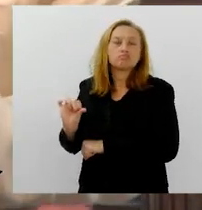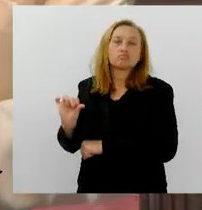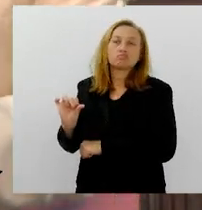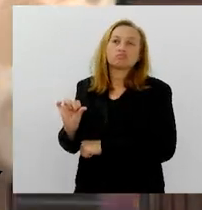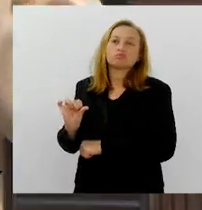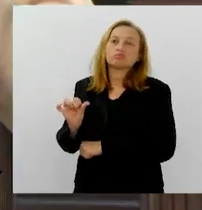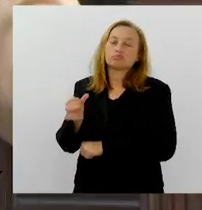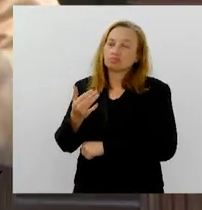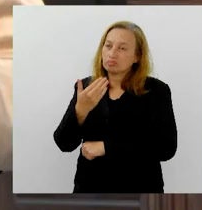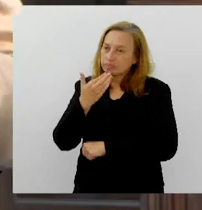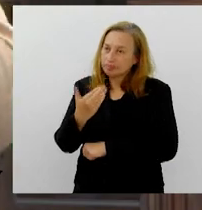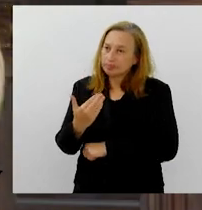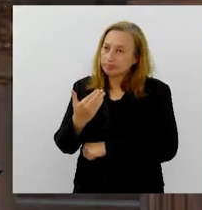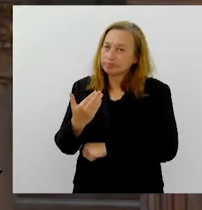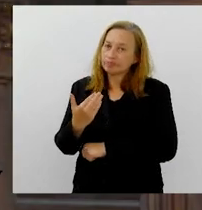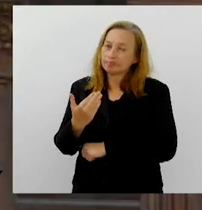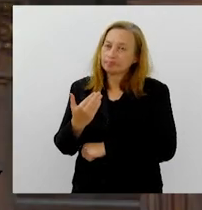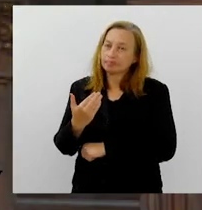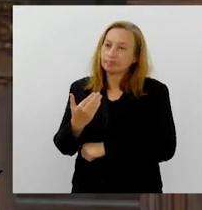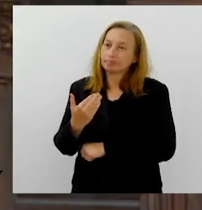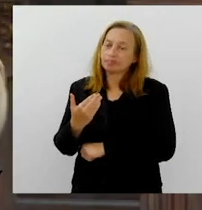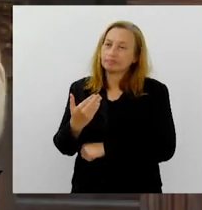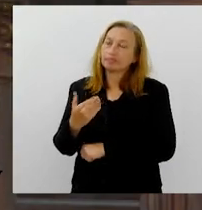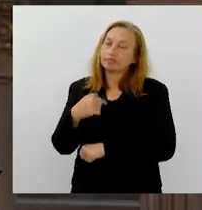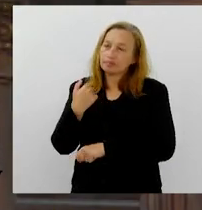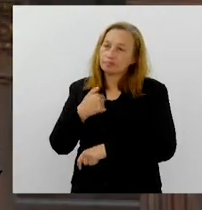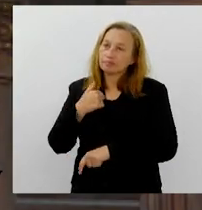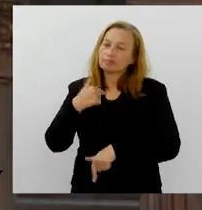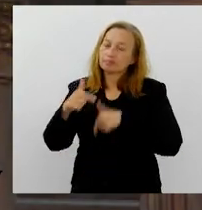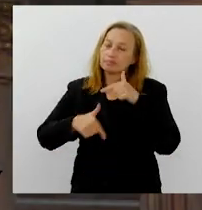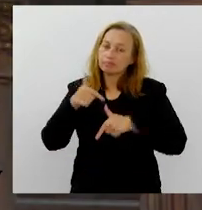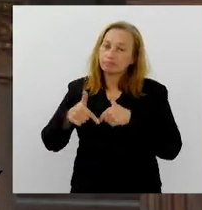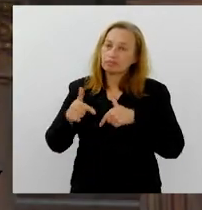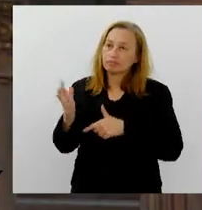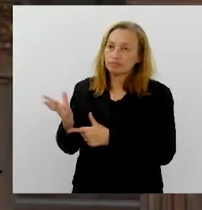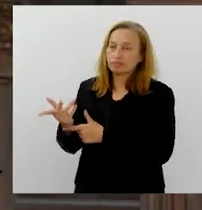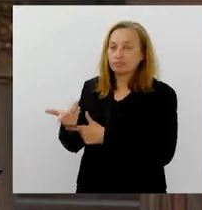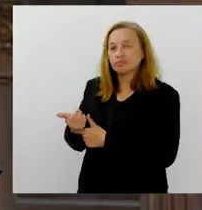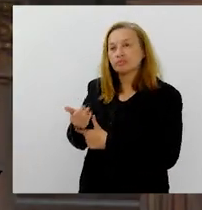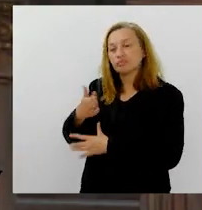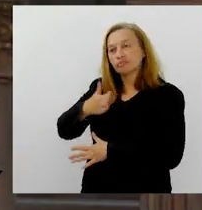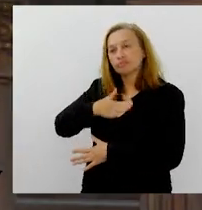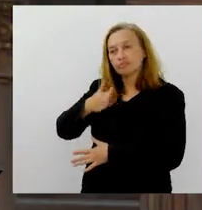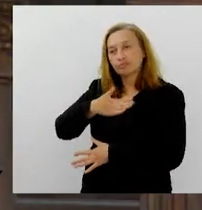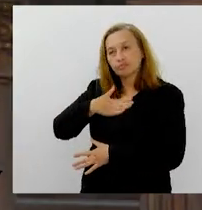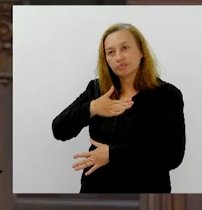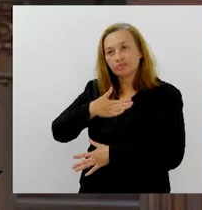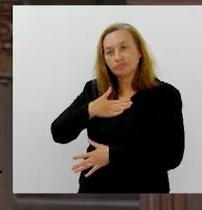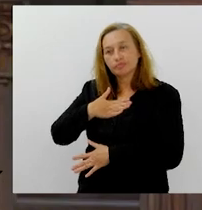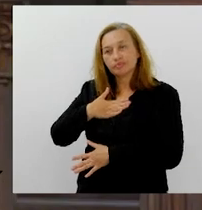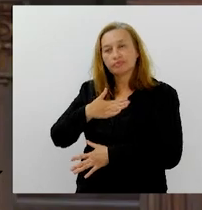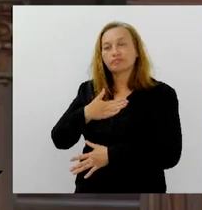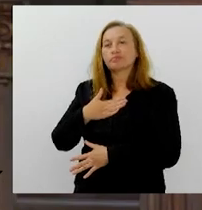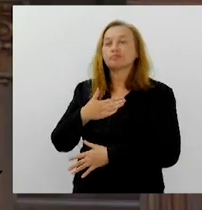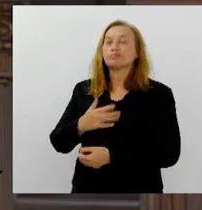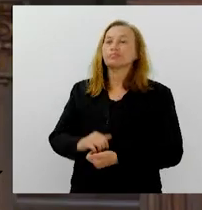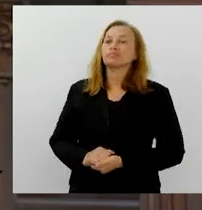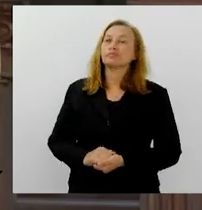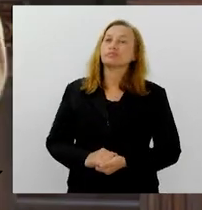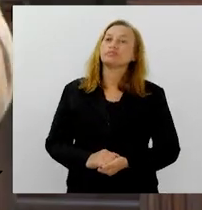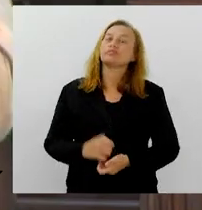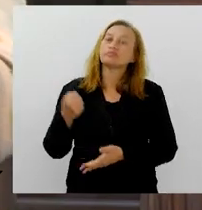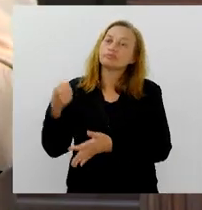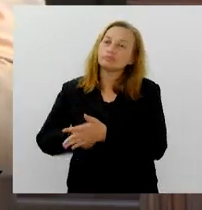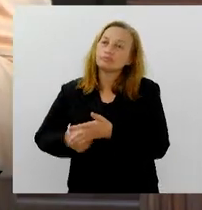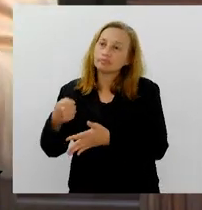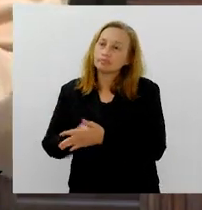significativas, que é aquilo para qual eu trabalho. A minha arte, ela vem para resignificar, assim como a